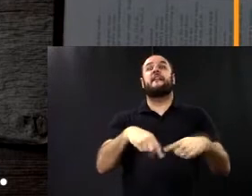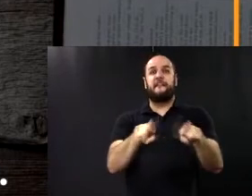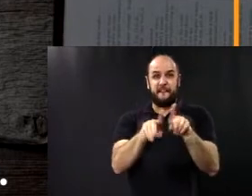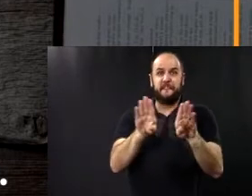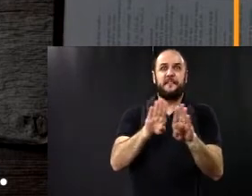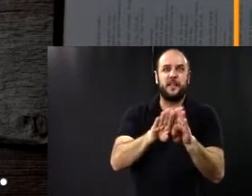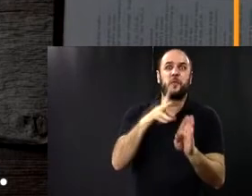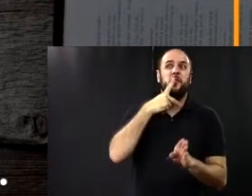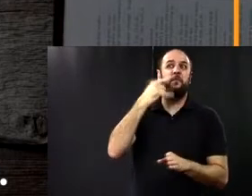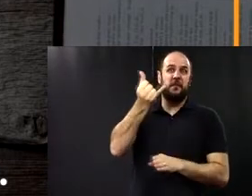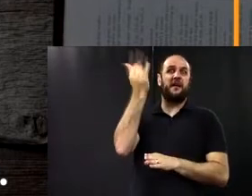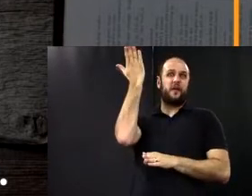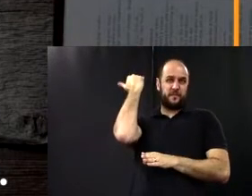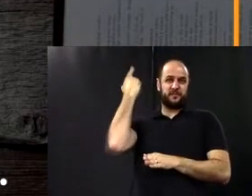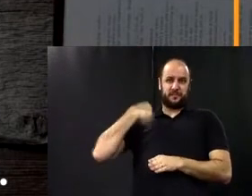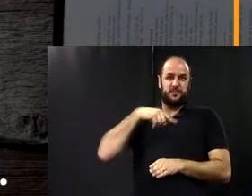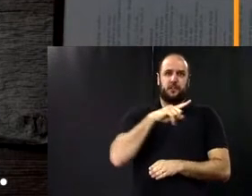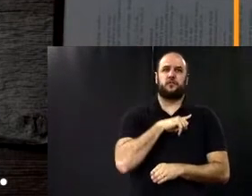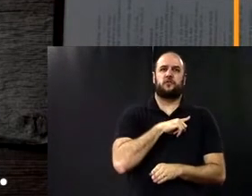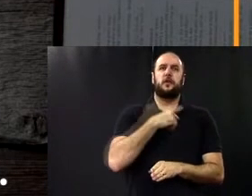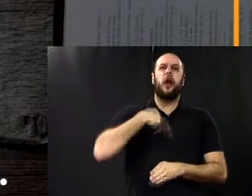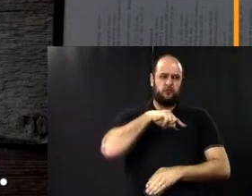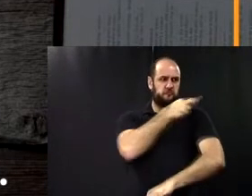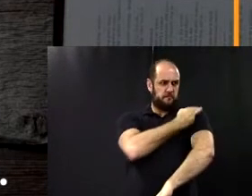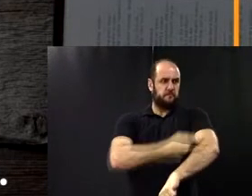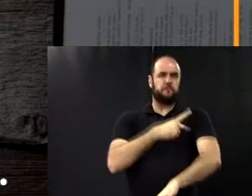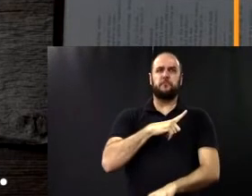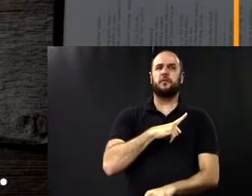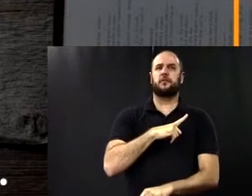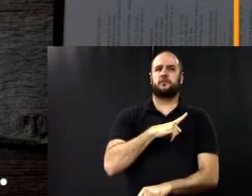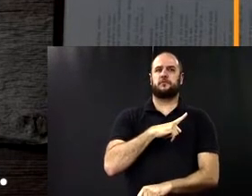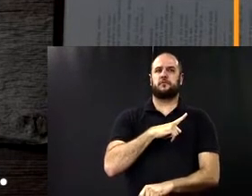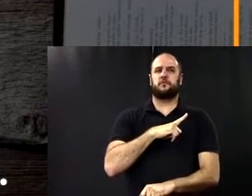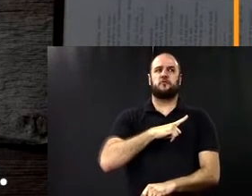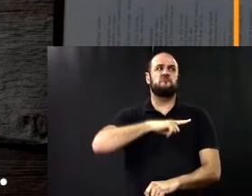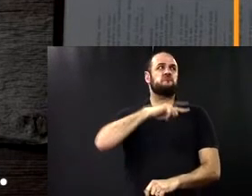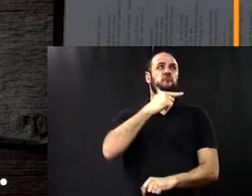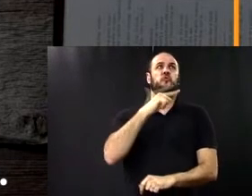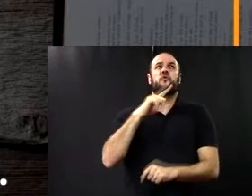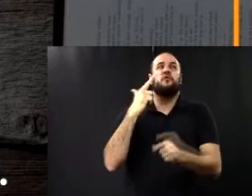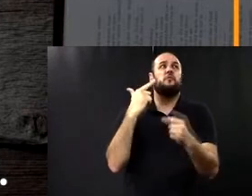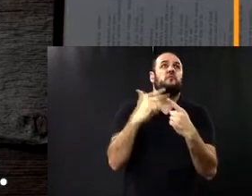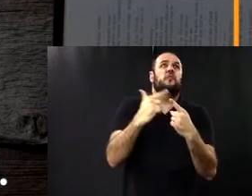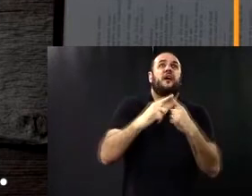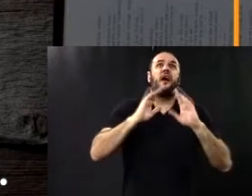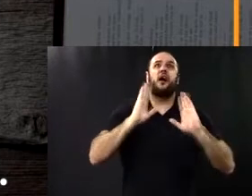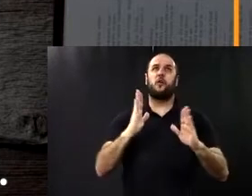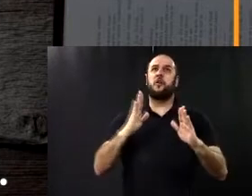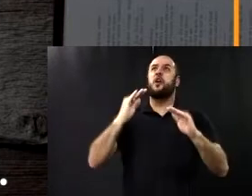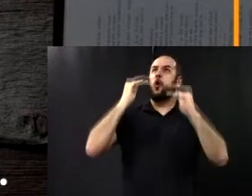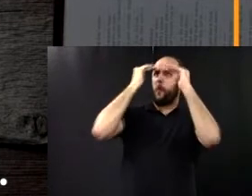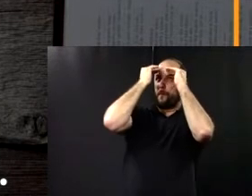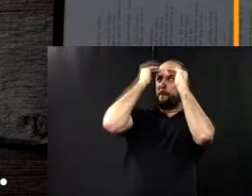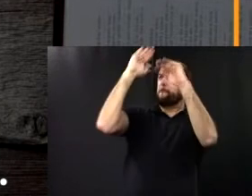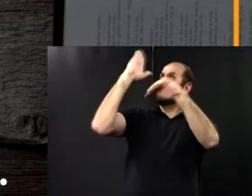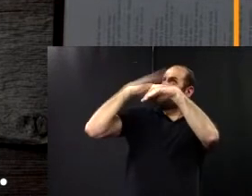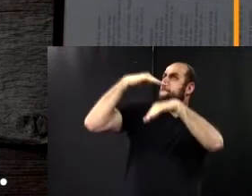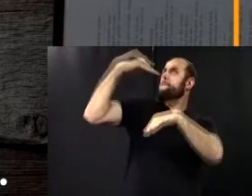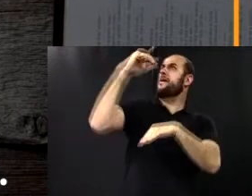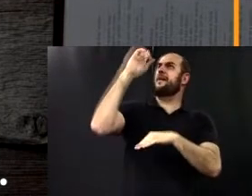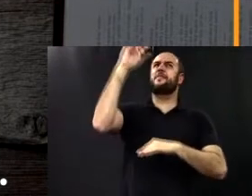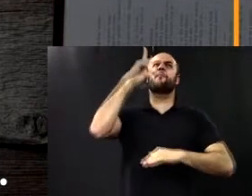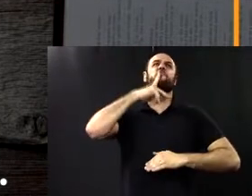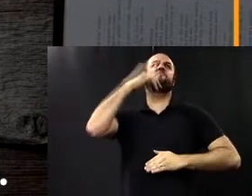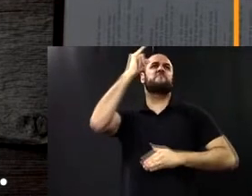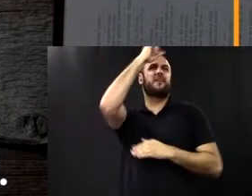que nos corrigiam e os respeitávamos. Não havemos de estar em muito maior submissão ao Pai